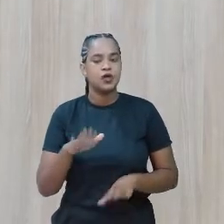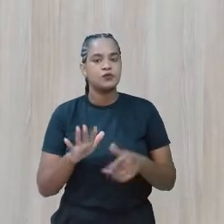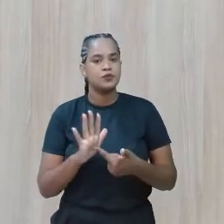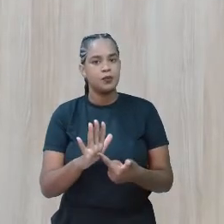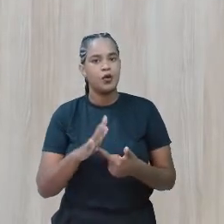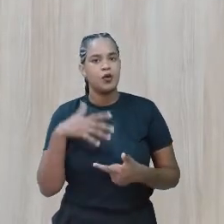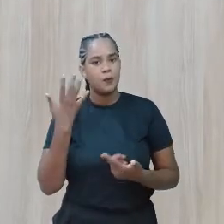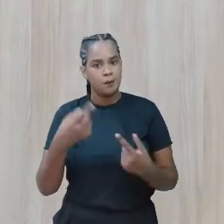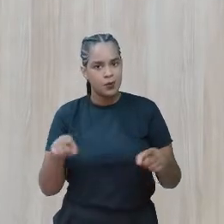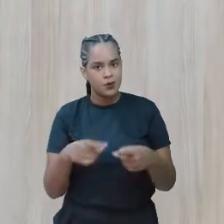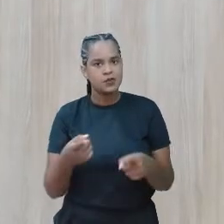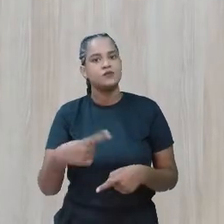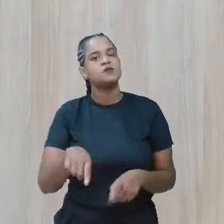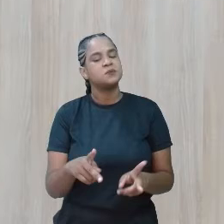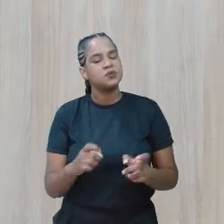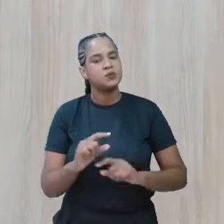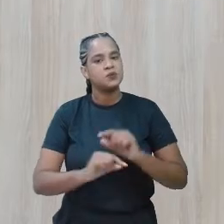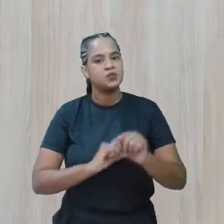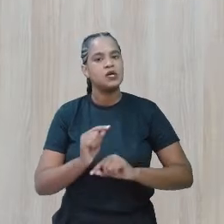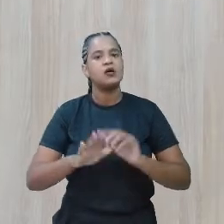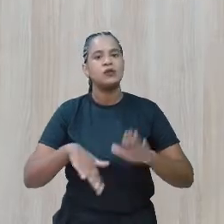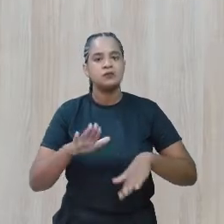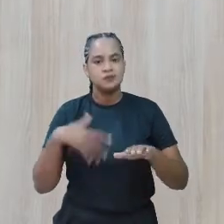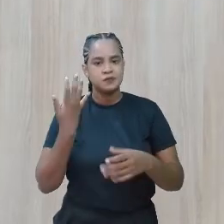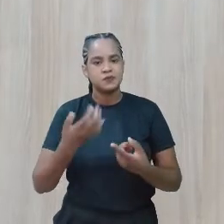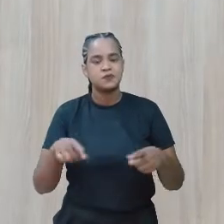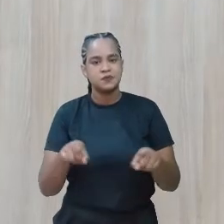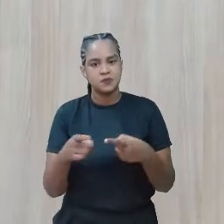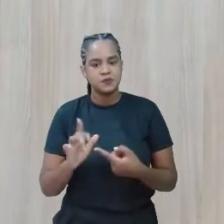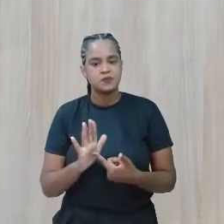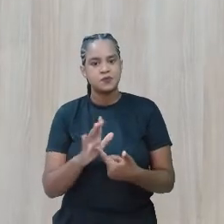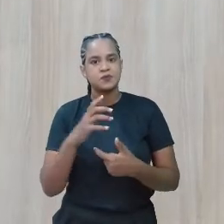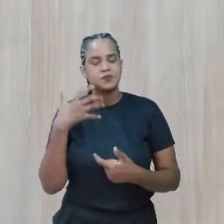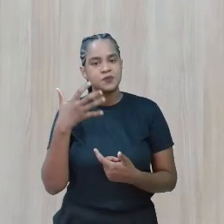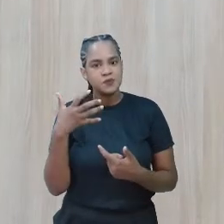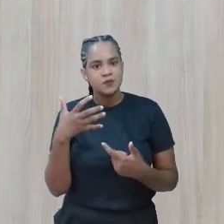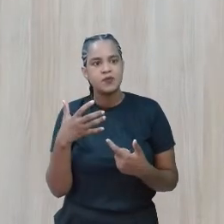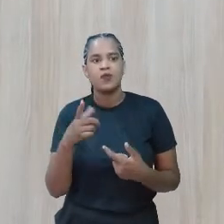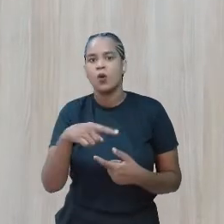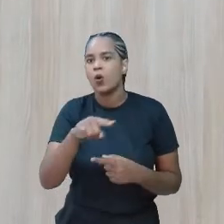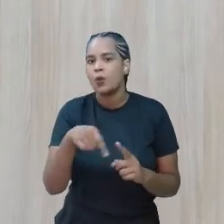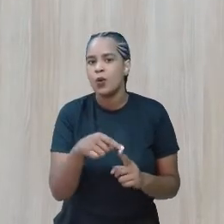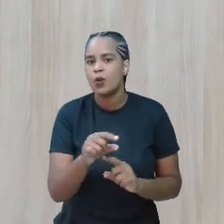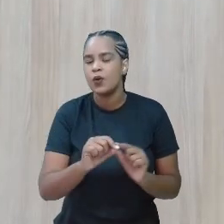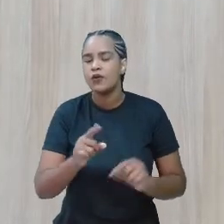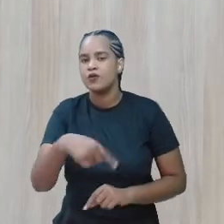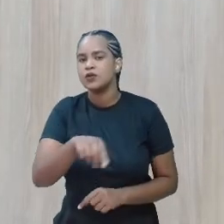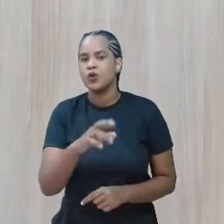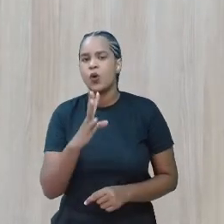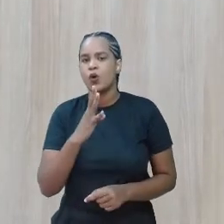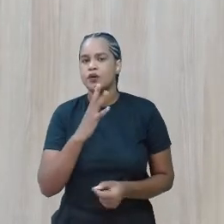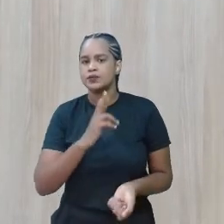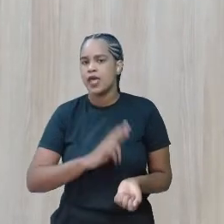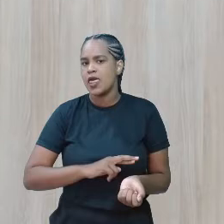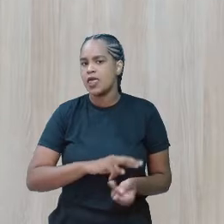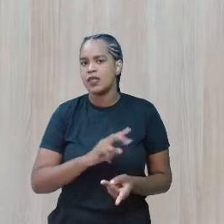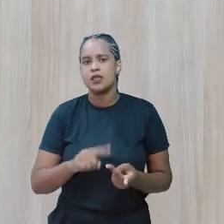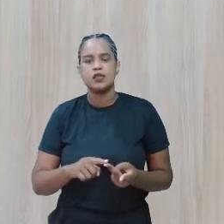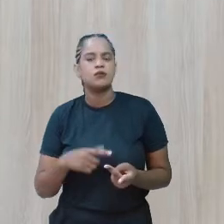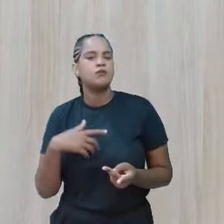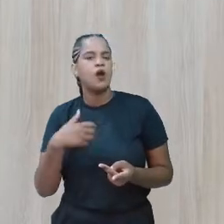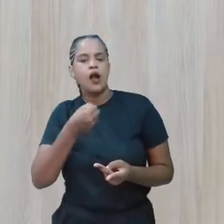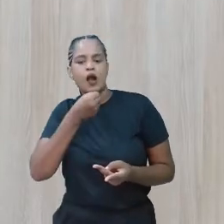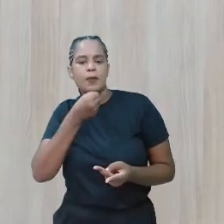Então, começar a ver que o professor também, às vezes, leva a música para vocês conhecerem outros ritmos, não é? Outros cantores,